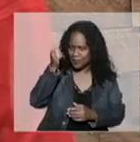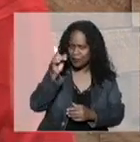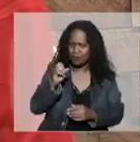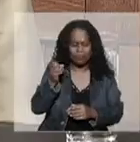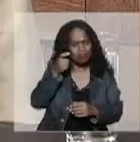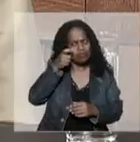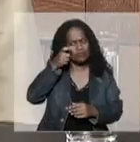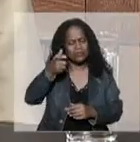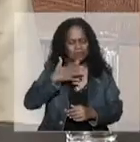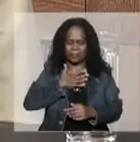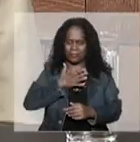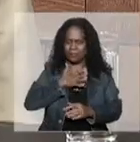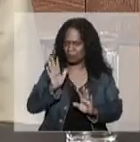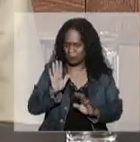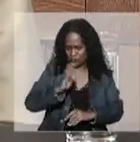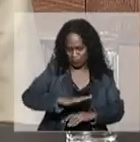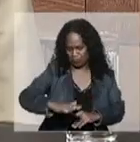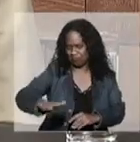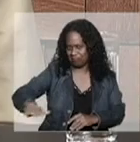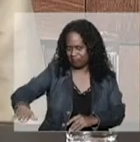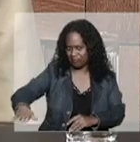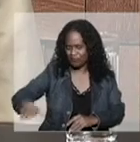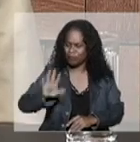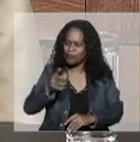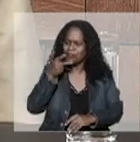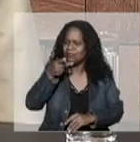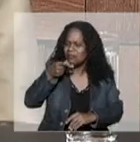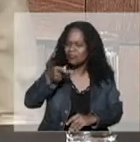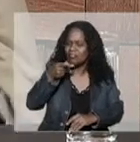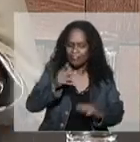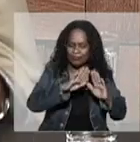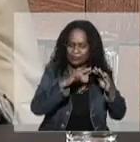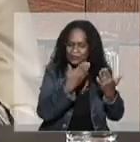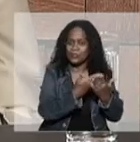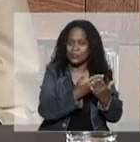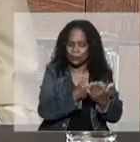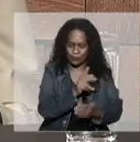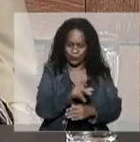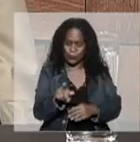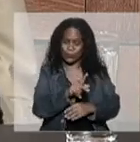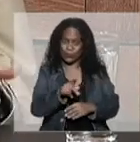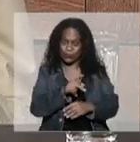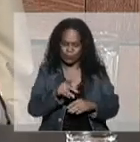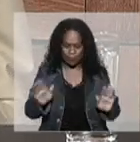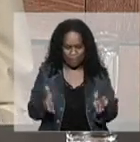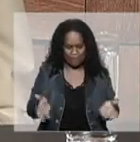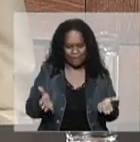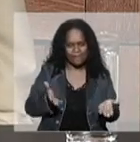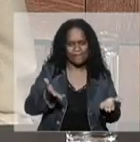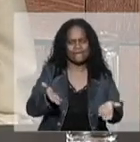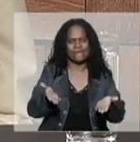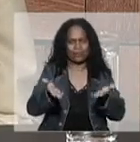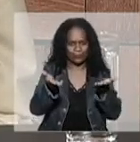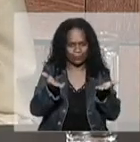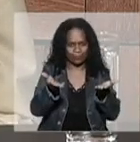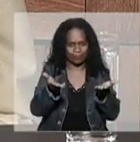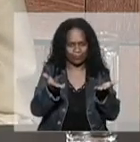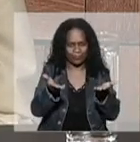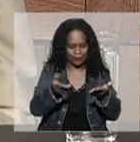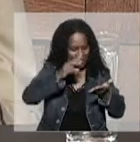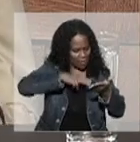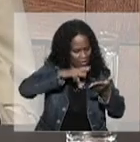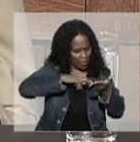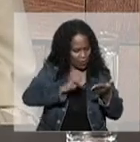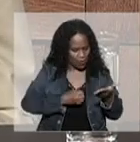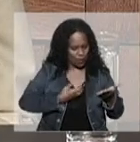foi espontâneo. De criança, né, eu já falava na escola, a professora me incentivava